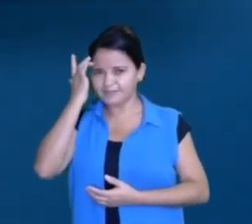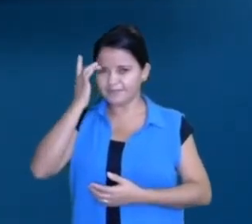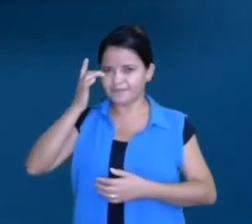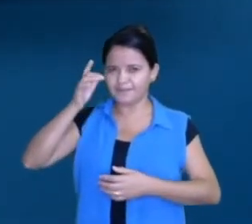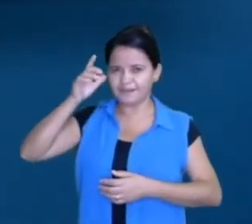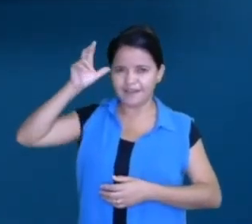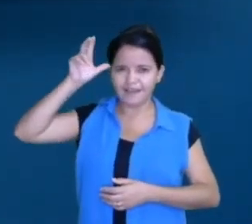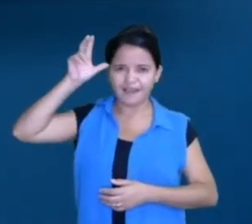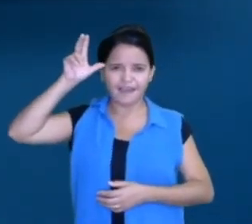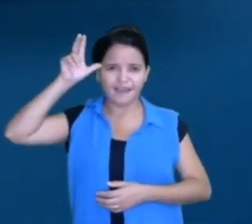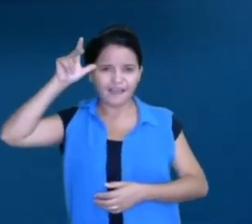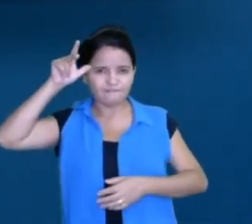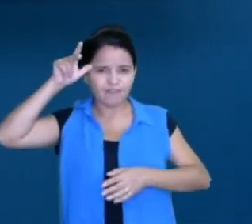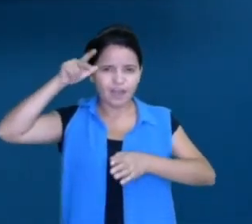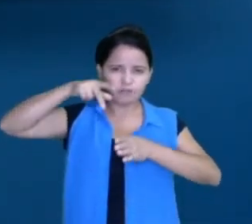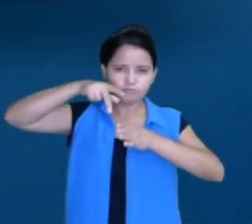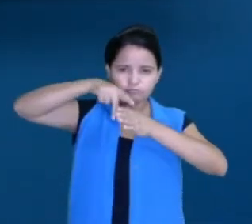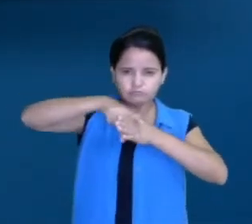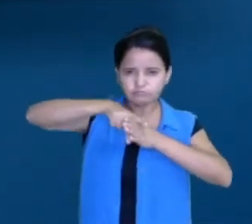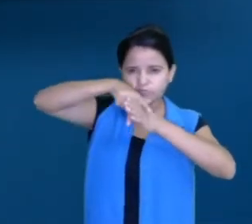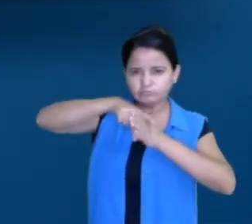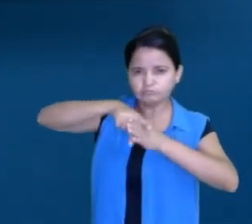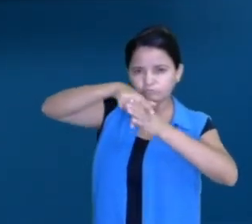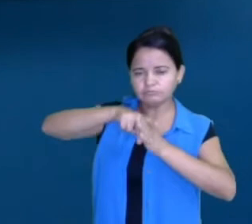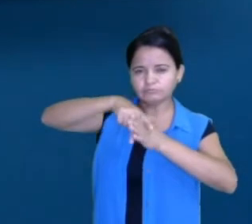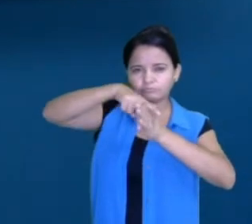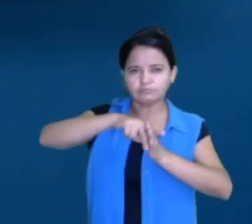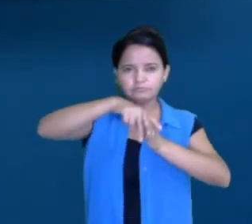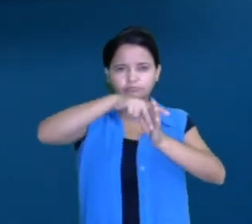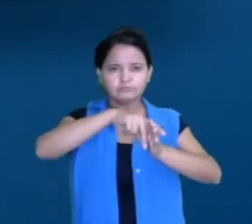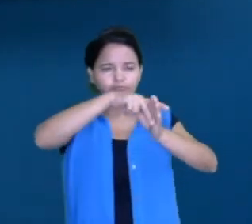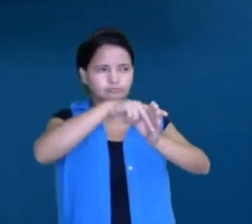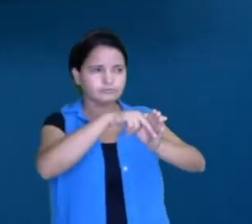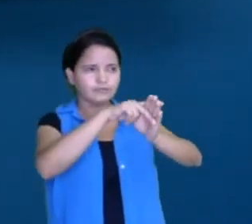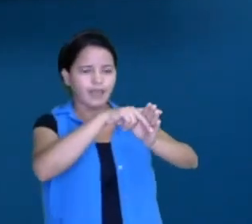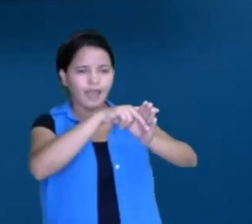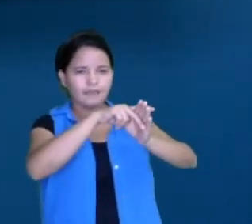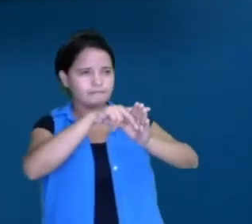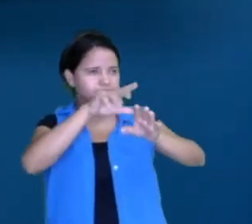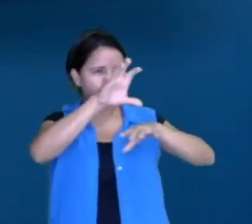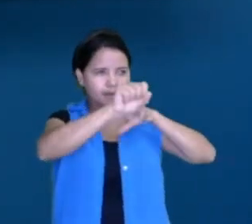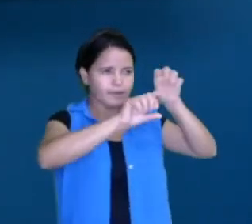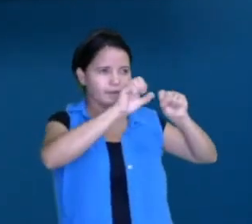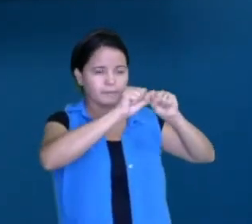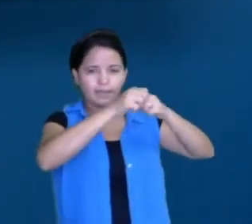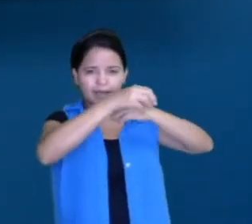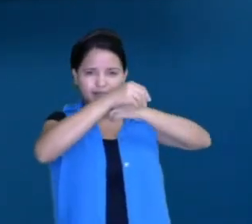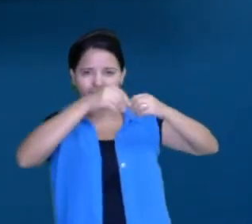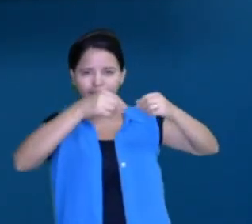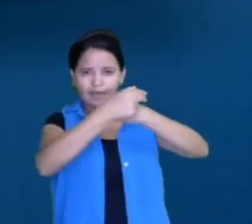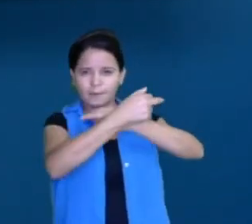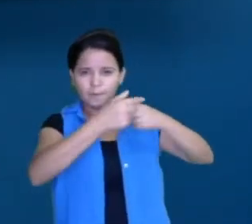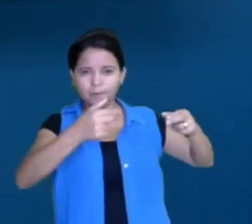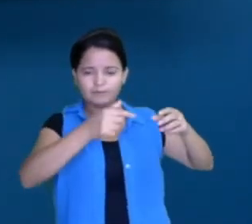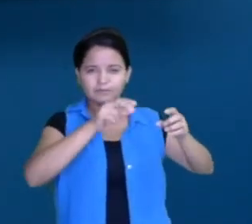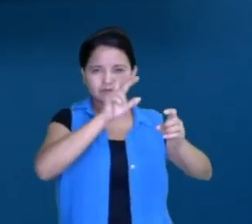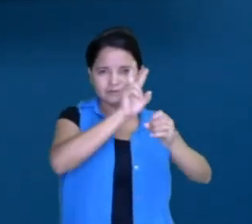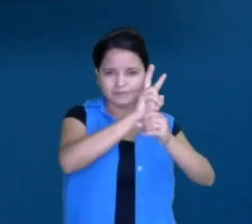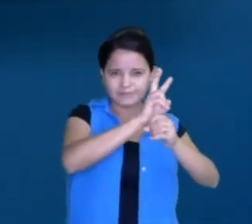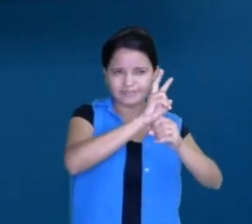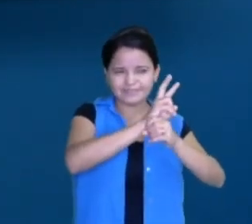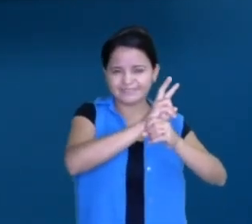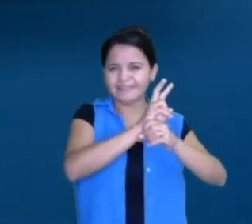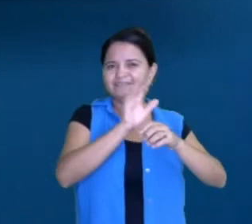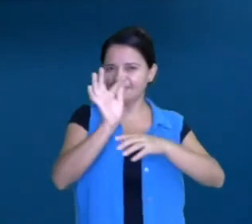nos indígenas, acertar tiro nos indígenas, né, tomar terra dos indígenas. Não é isso?